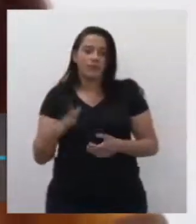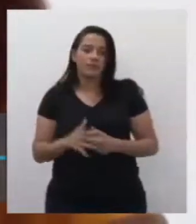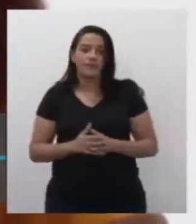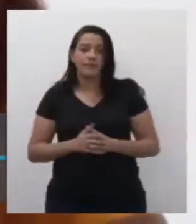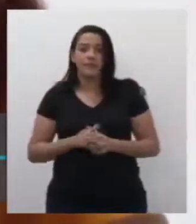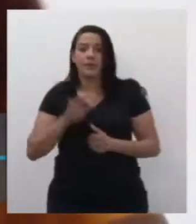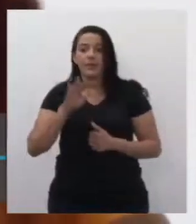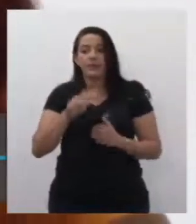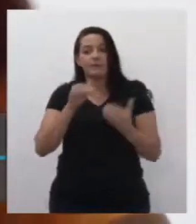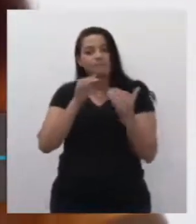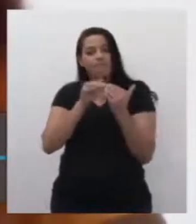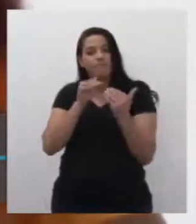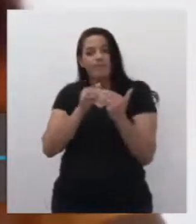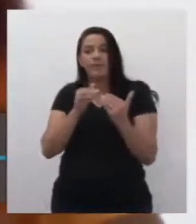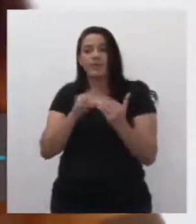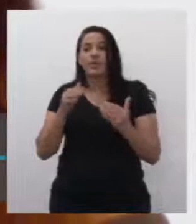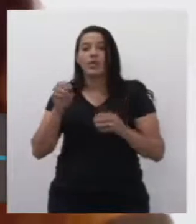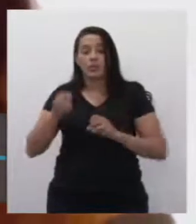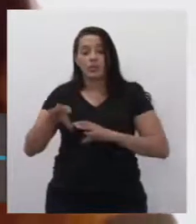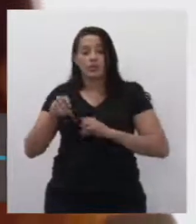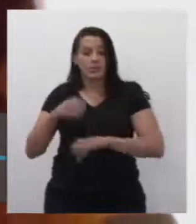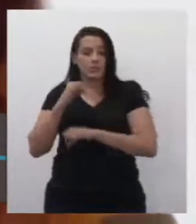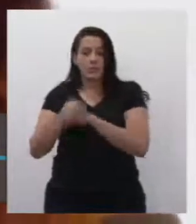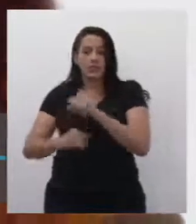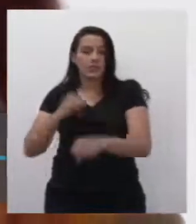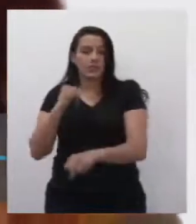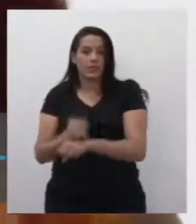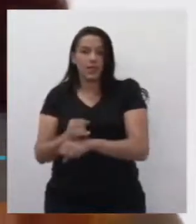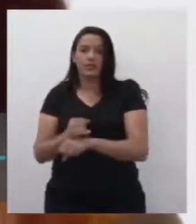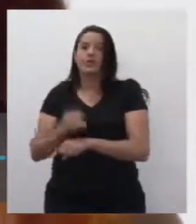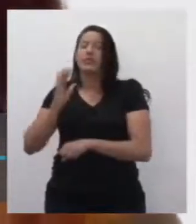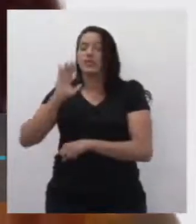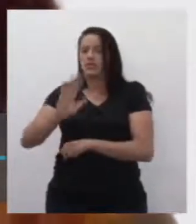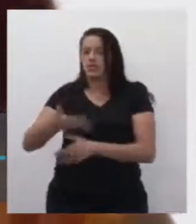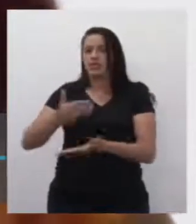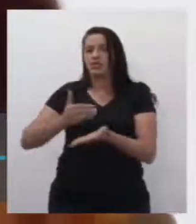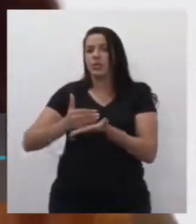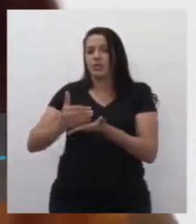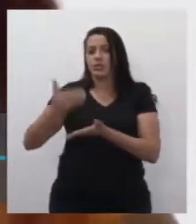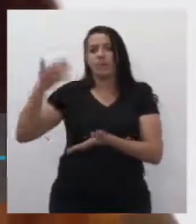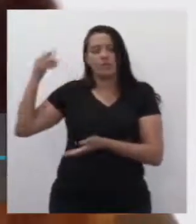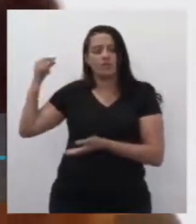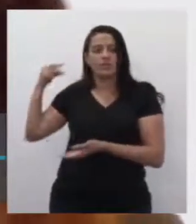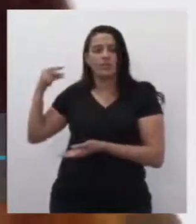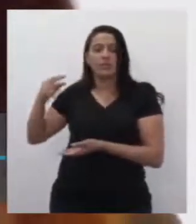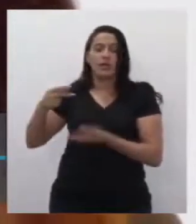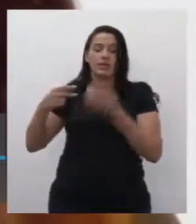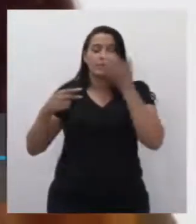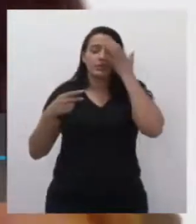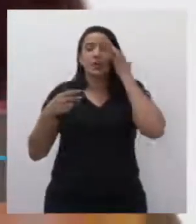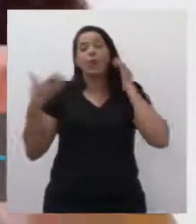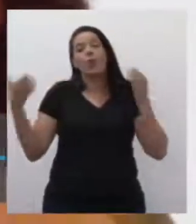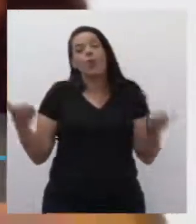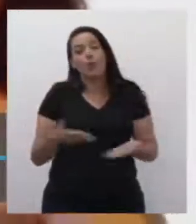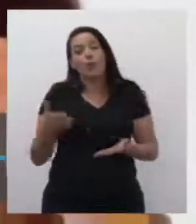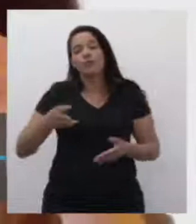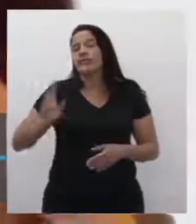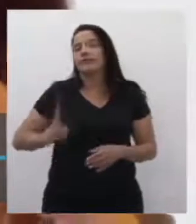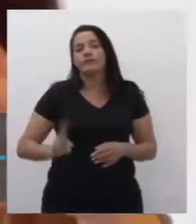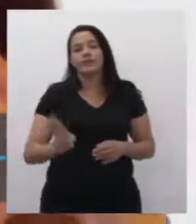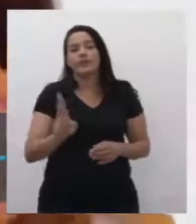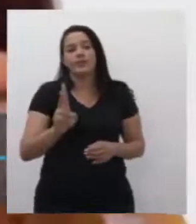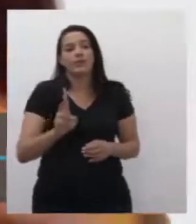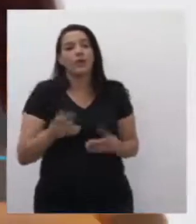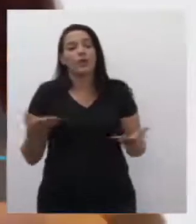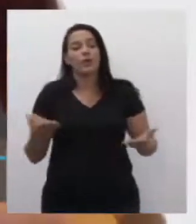o ensino híbrido, ele veio para ficar. Ele já estava vindo para ficar. Ele é o caminho natural